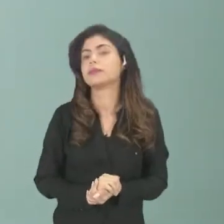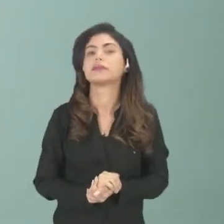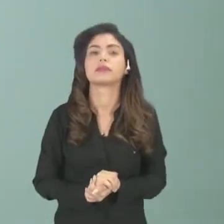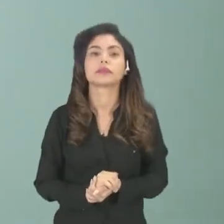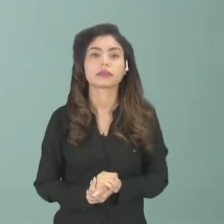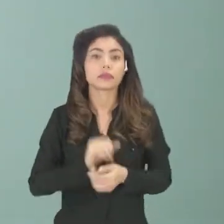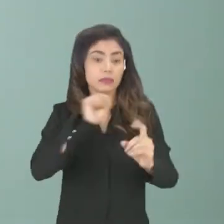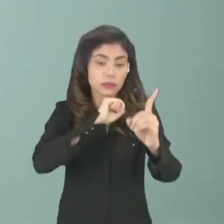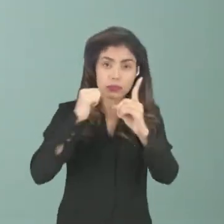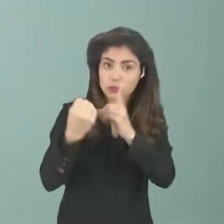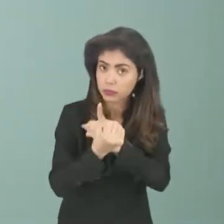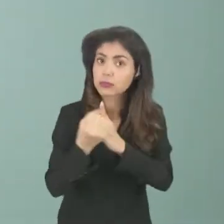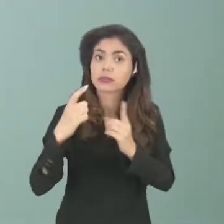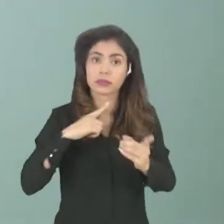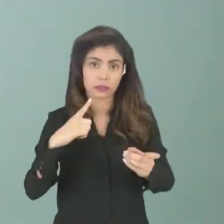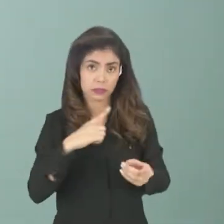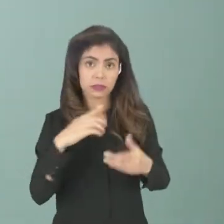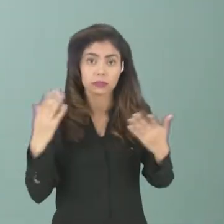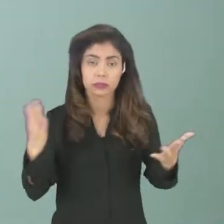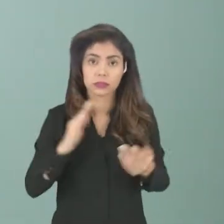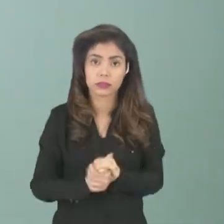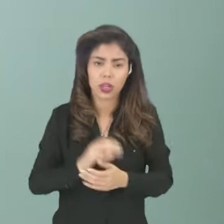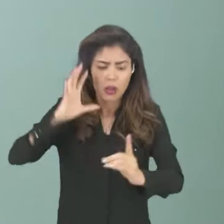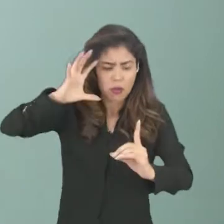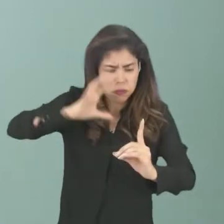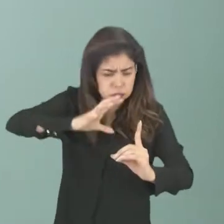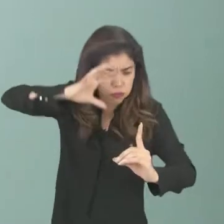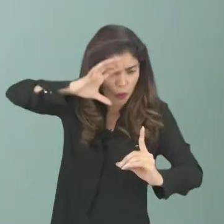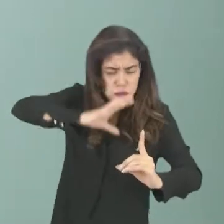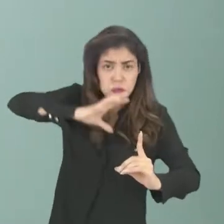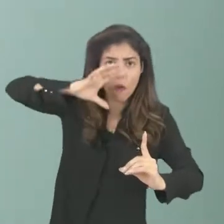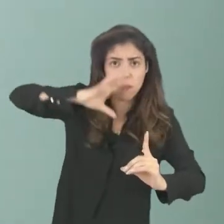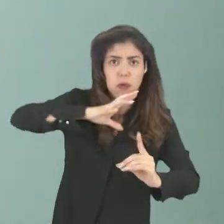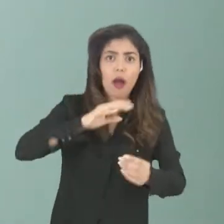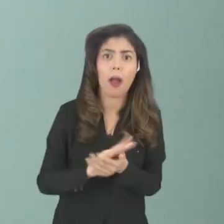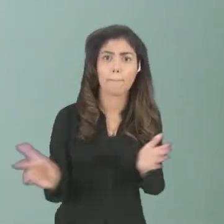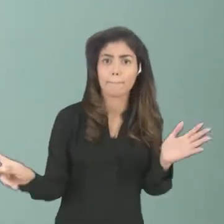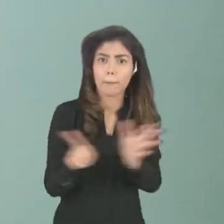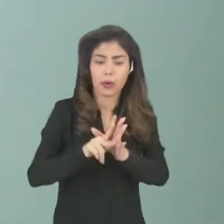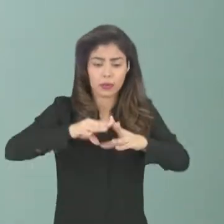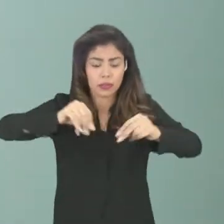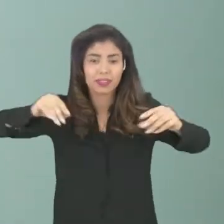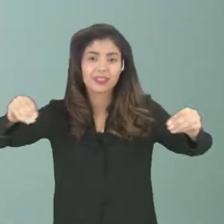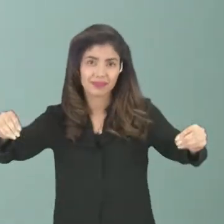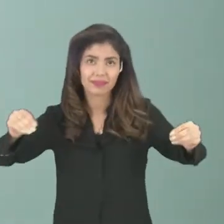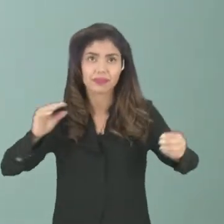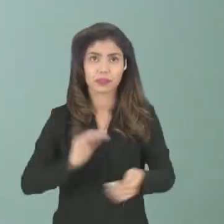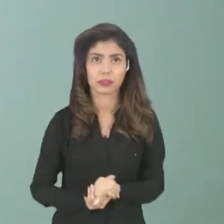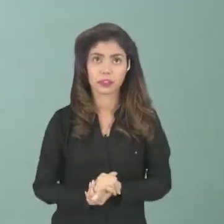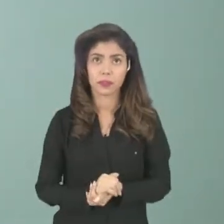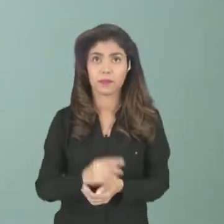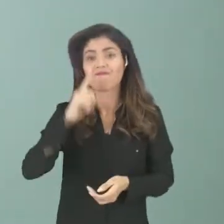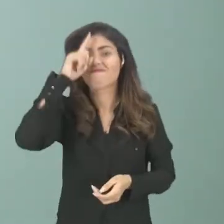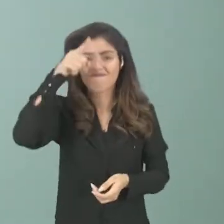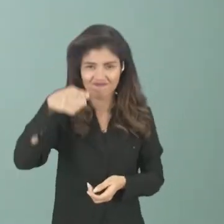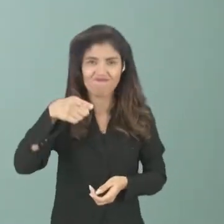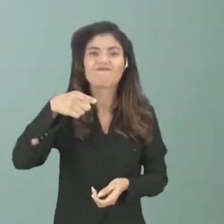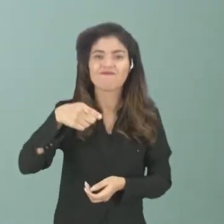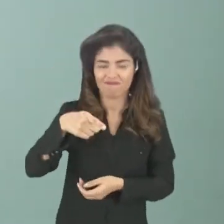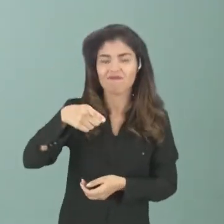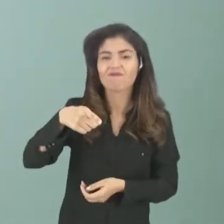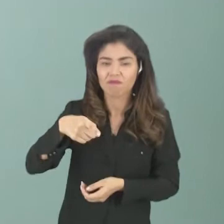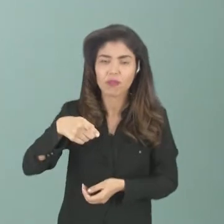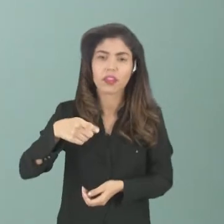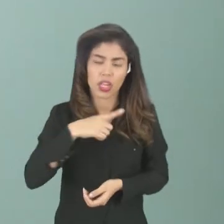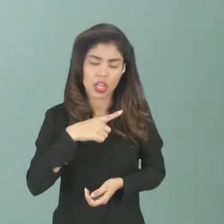a sociedade, ela é um instrumento de opressão. O proprietário, o dono da propriedade, aquele